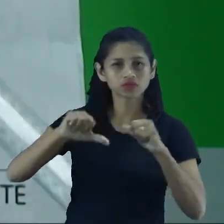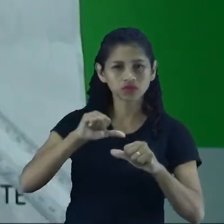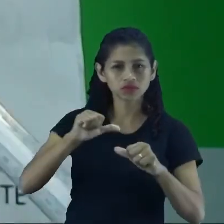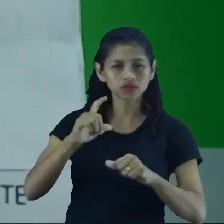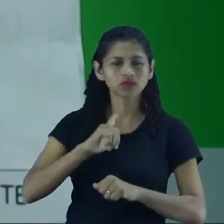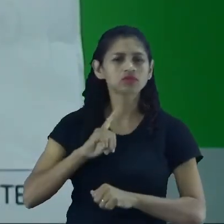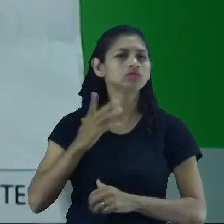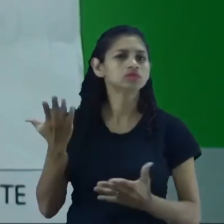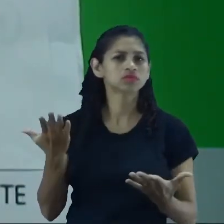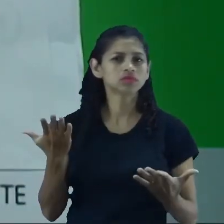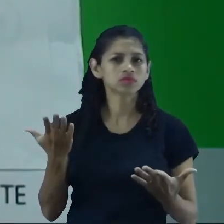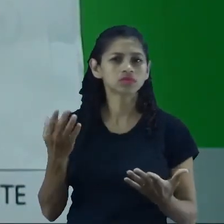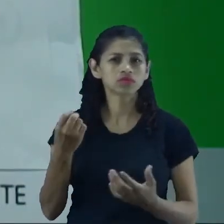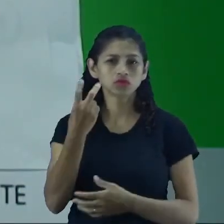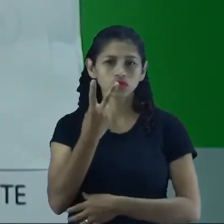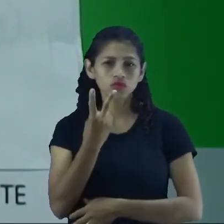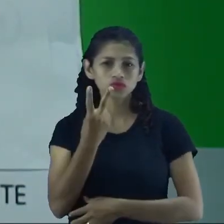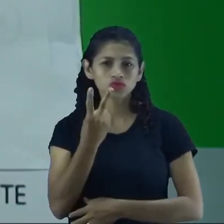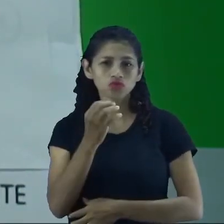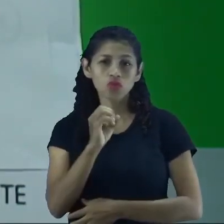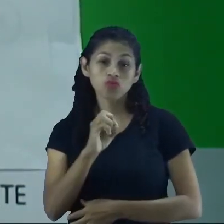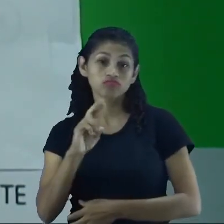2 ou a 4? O que vocês acham?